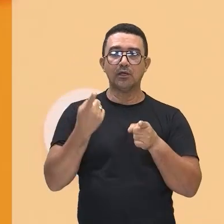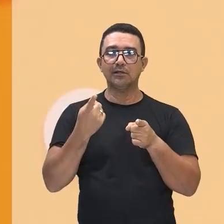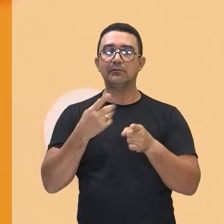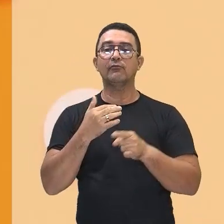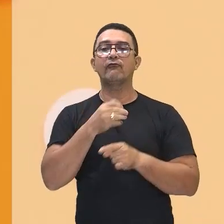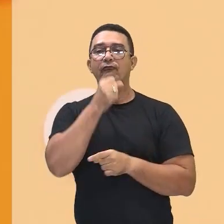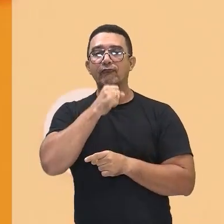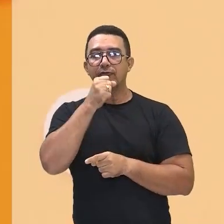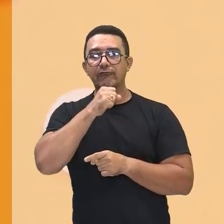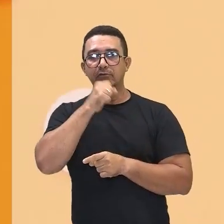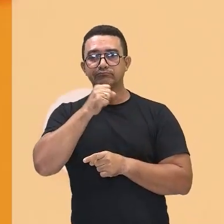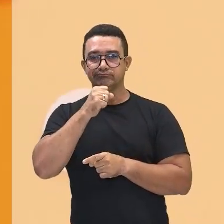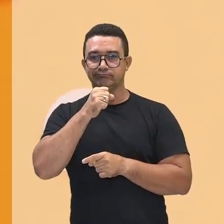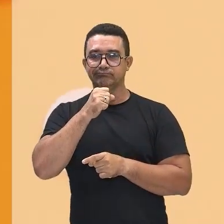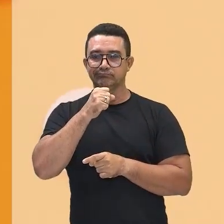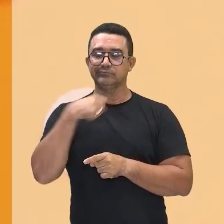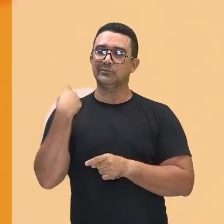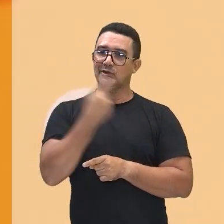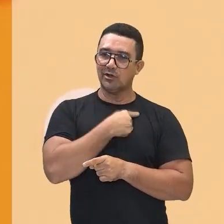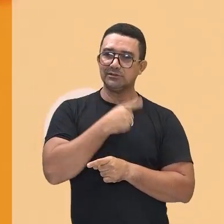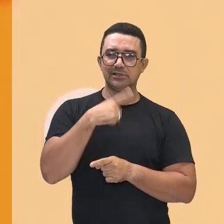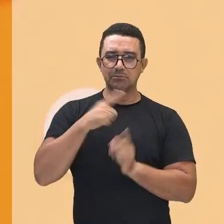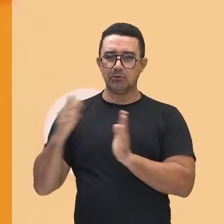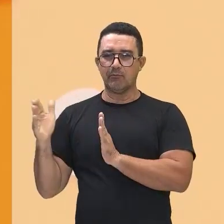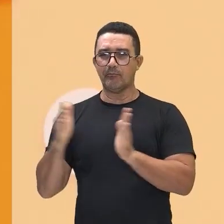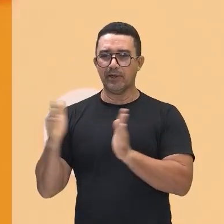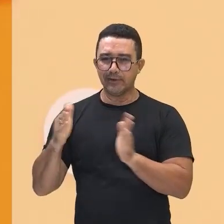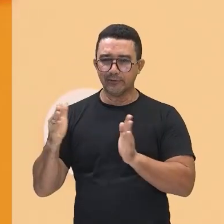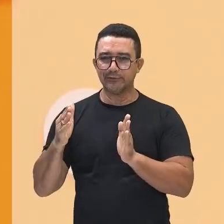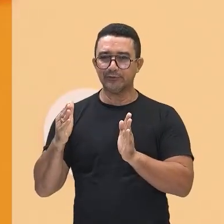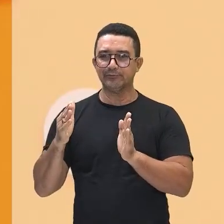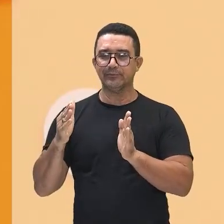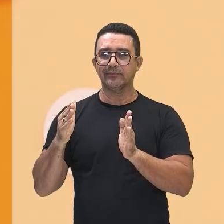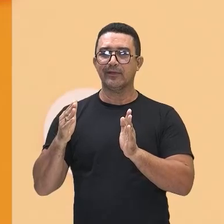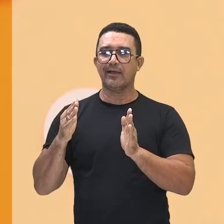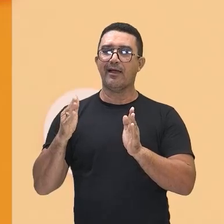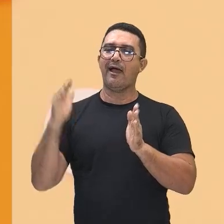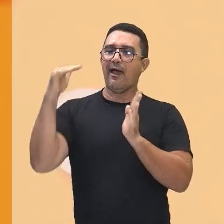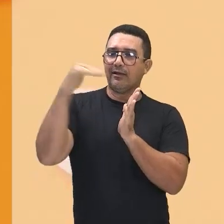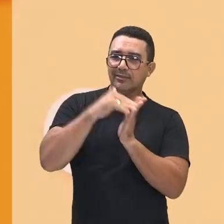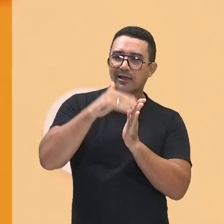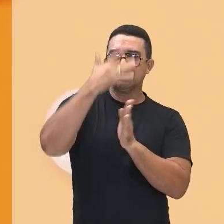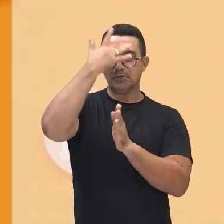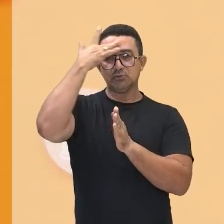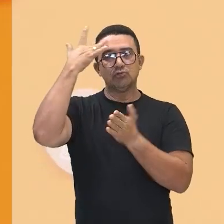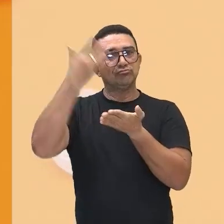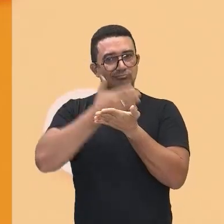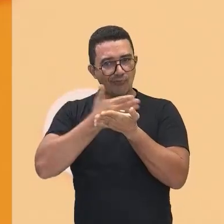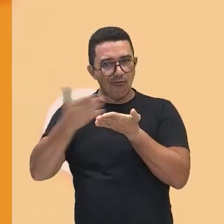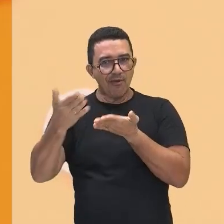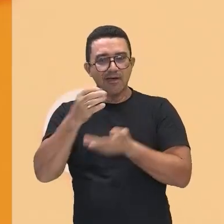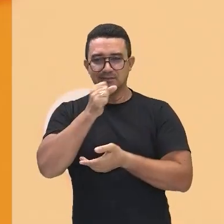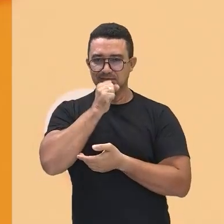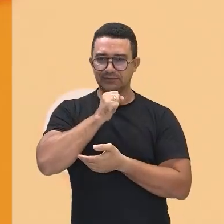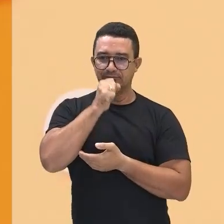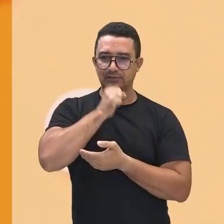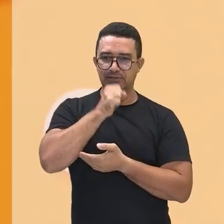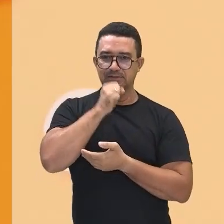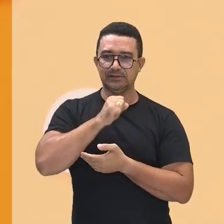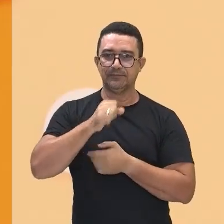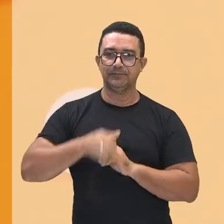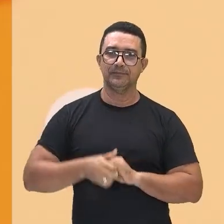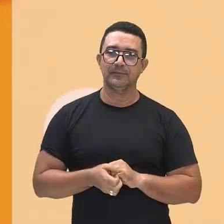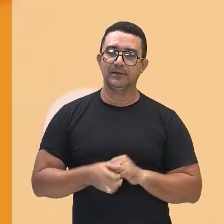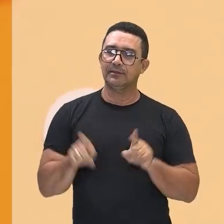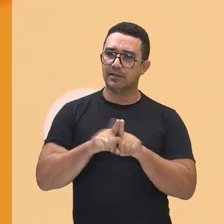Nós vivemos aqui, passamos um período, aí vai chegar um período aí também que as pessoas elas envelhecem. Então, também vamos